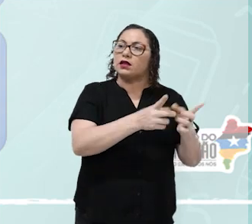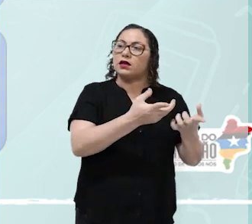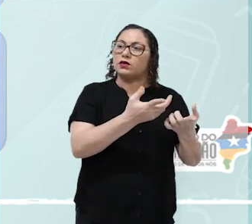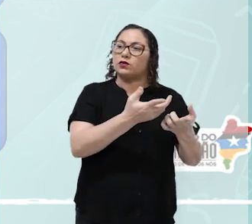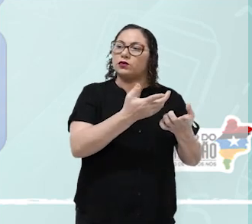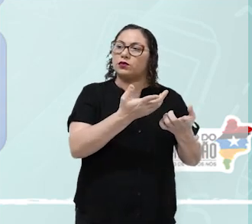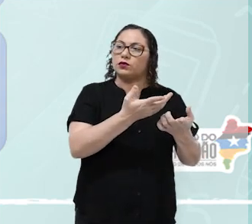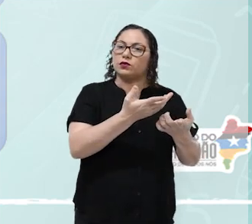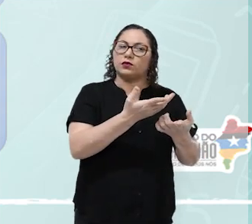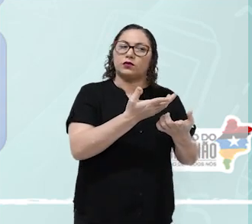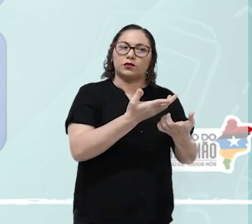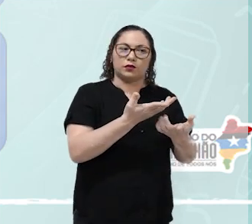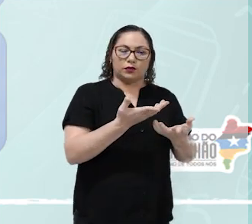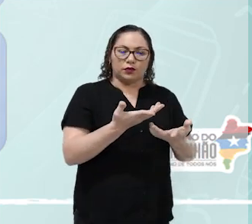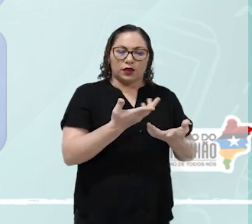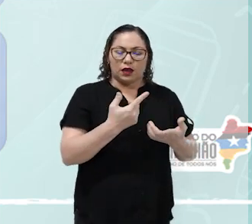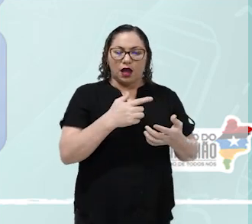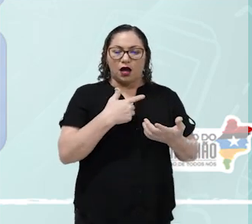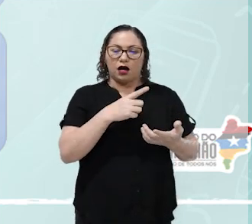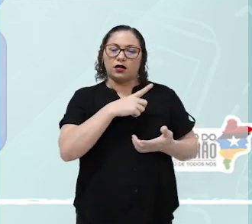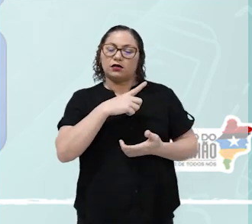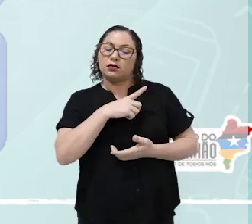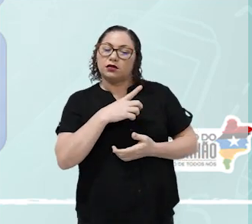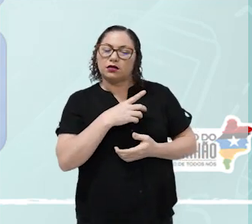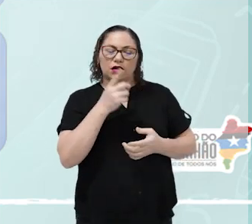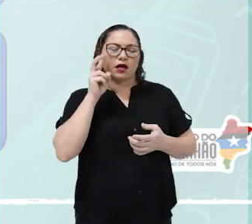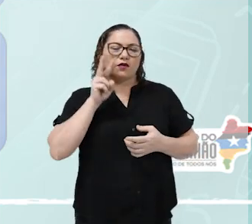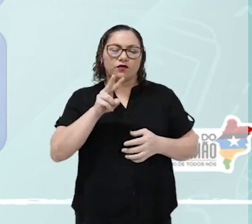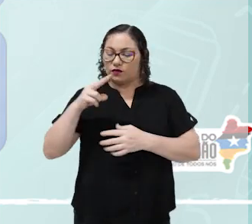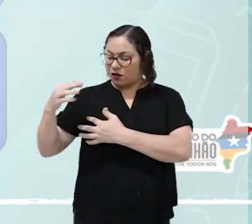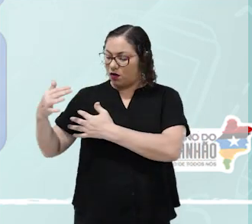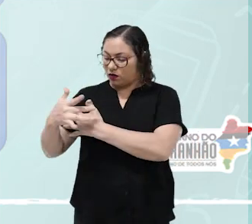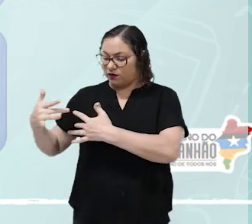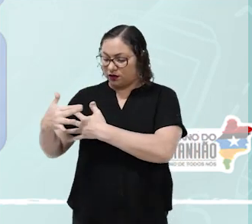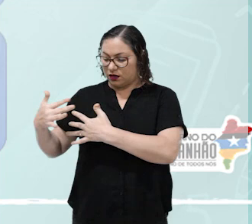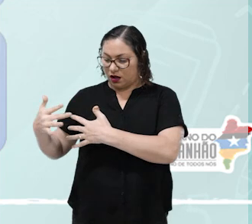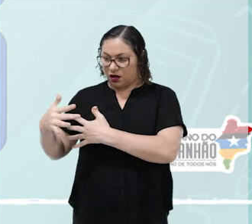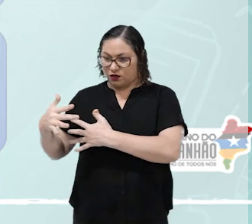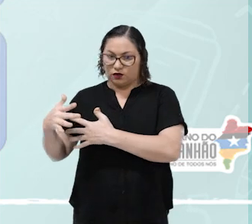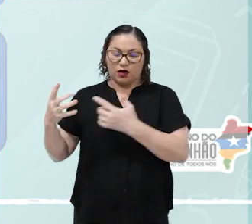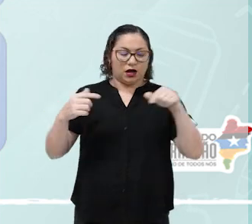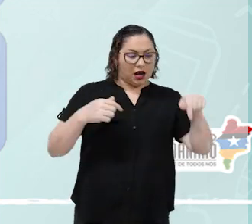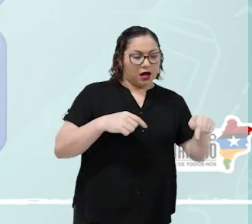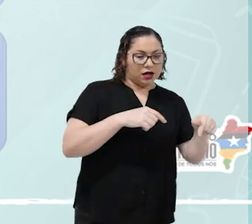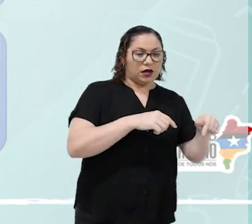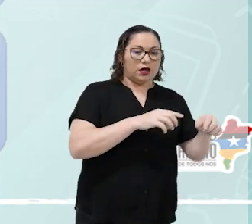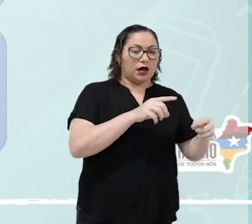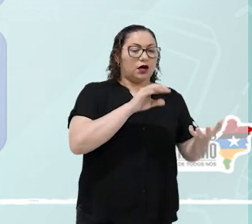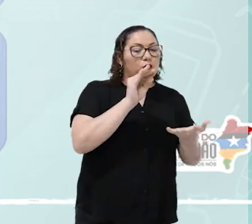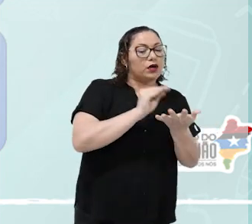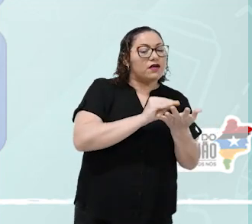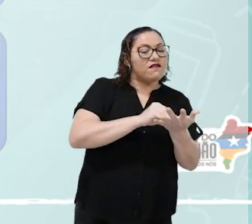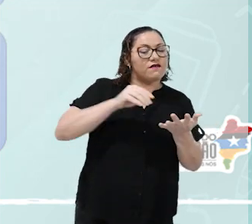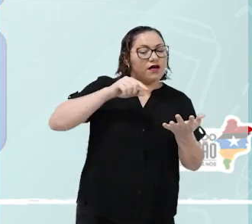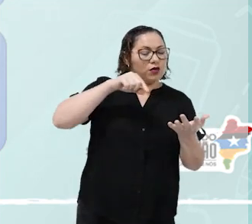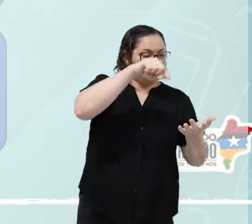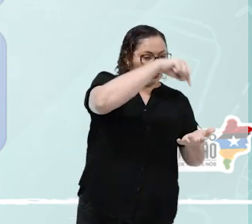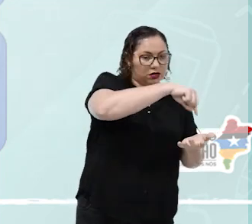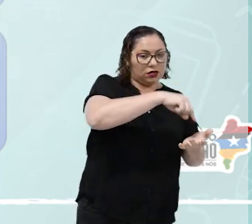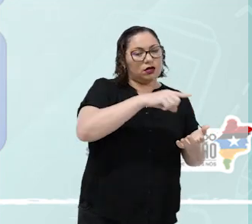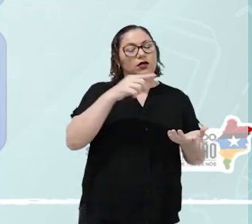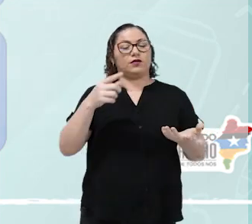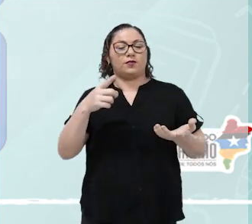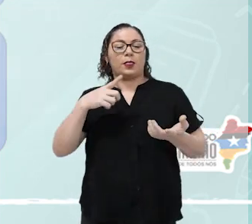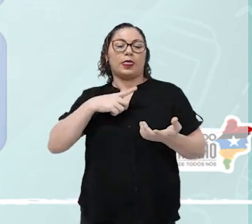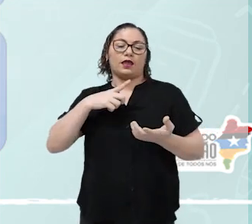das características do que a gente viu como cidade vai ser a característica do espaço rural, que é o campo, ou grandes